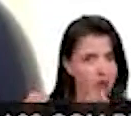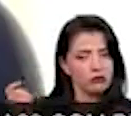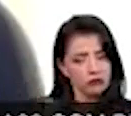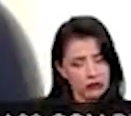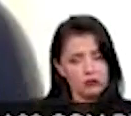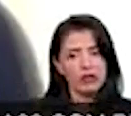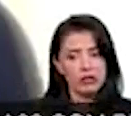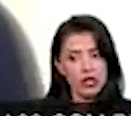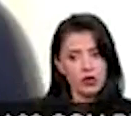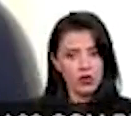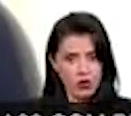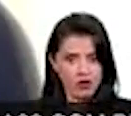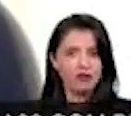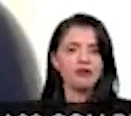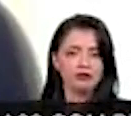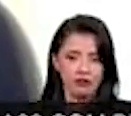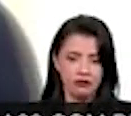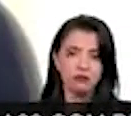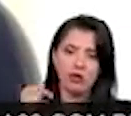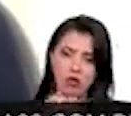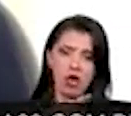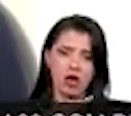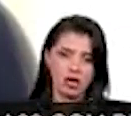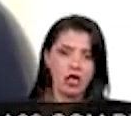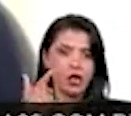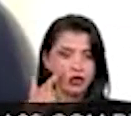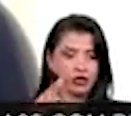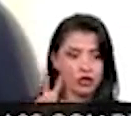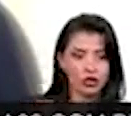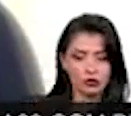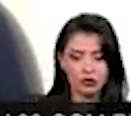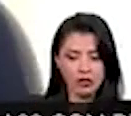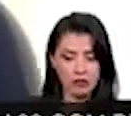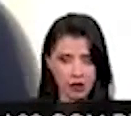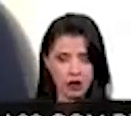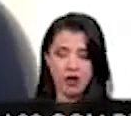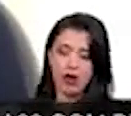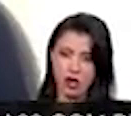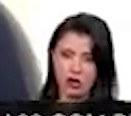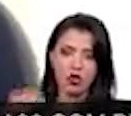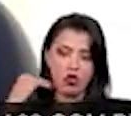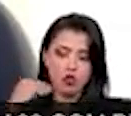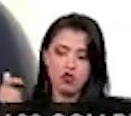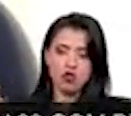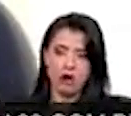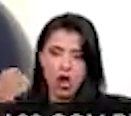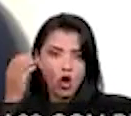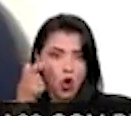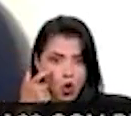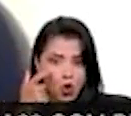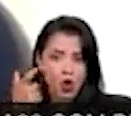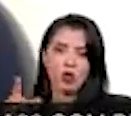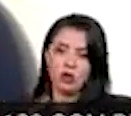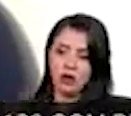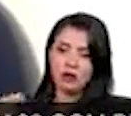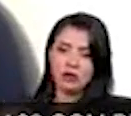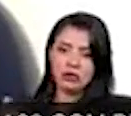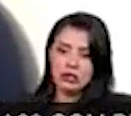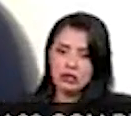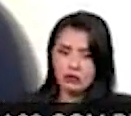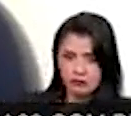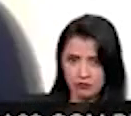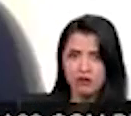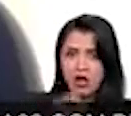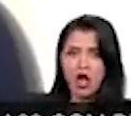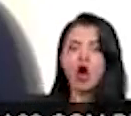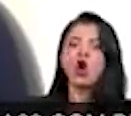a doação de córnea. E aqui a gente separa esse assunto. De um lado, a gente tem os bancos de olhos que precisam captar as